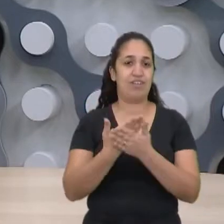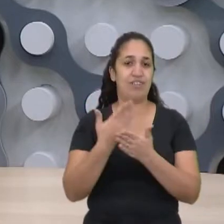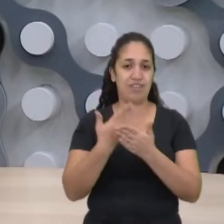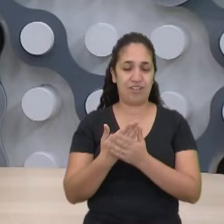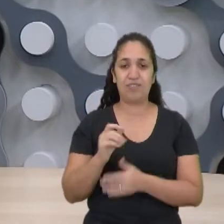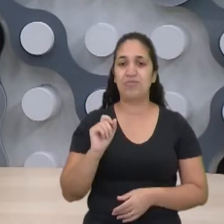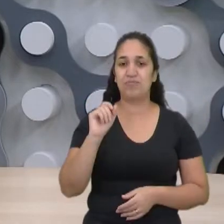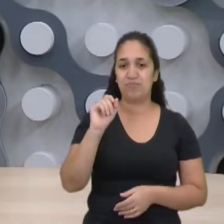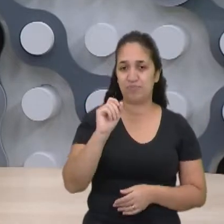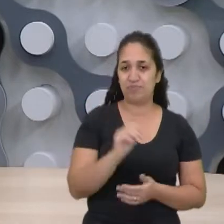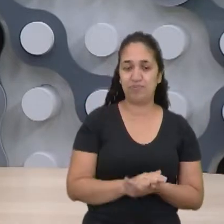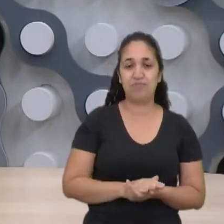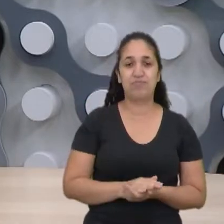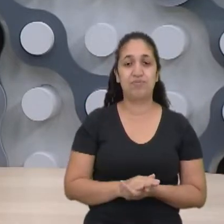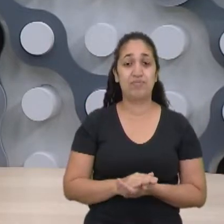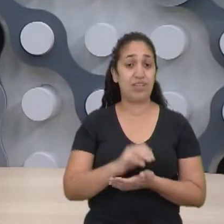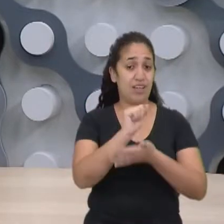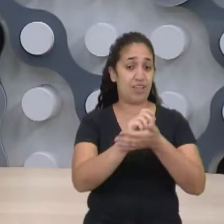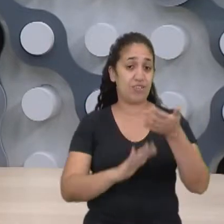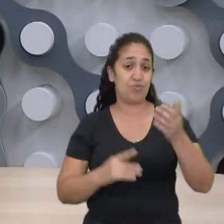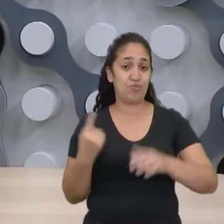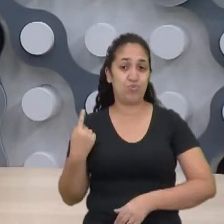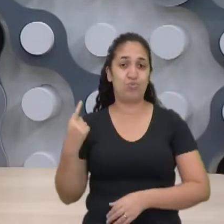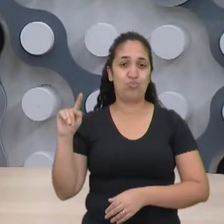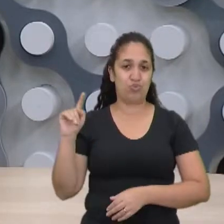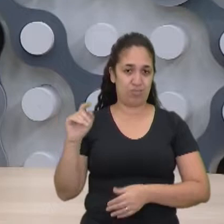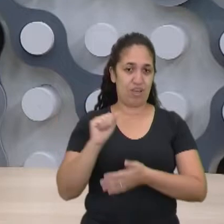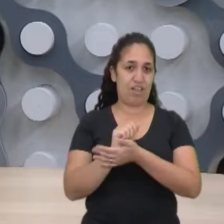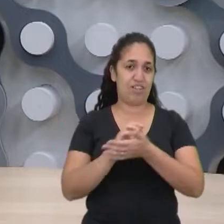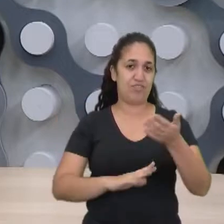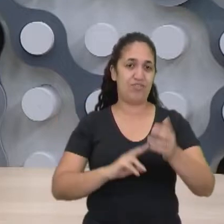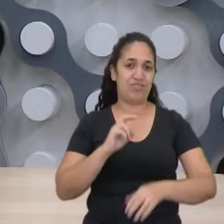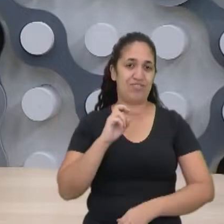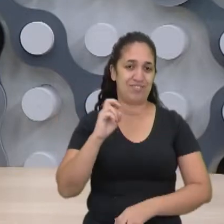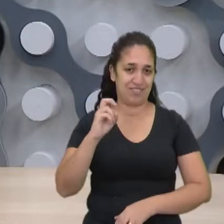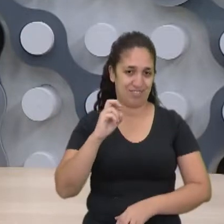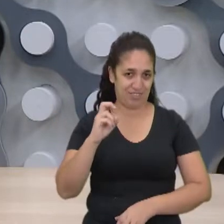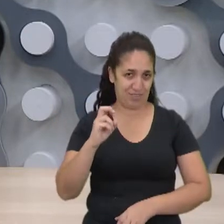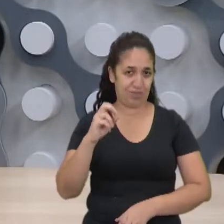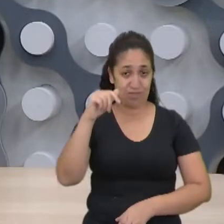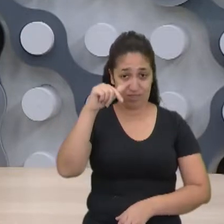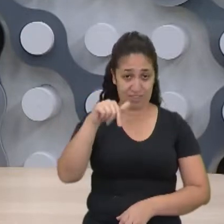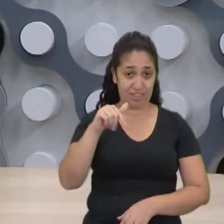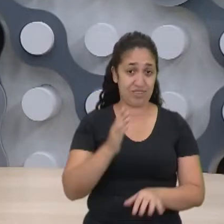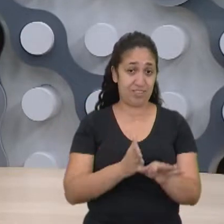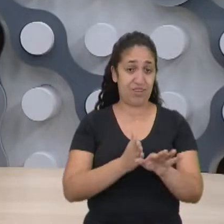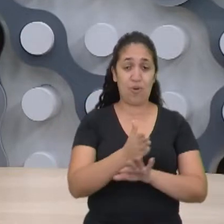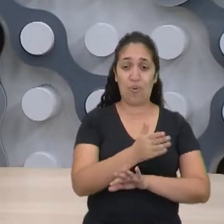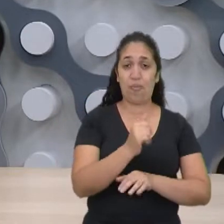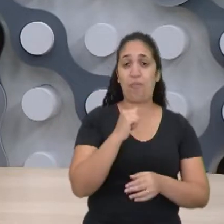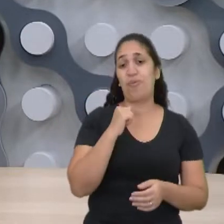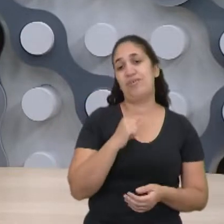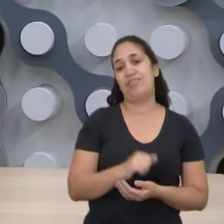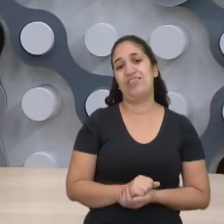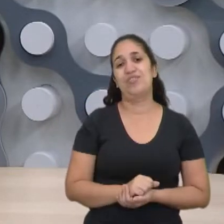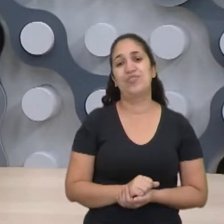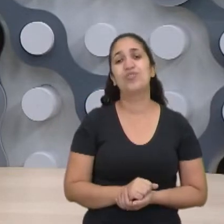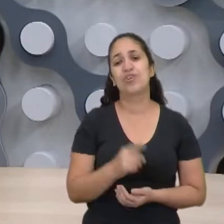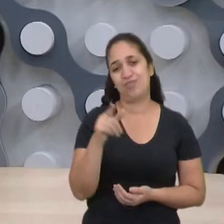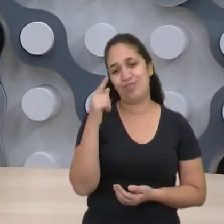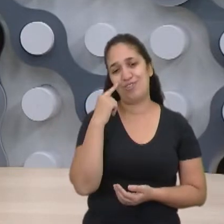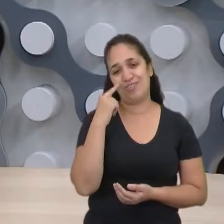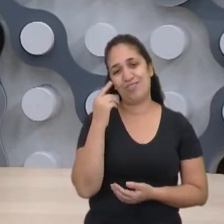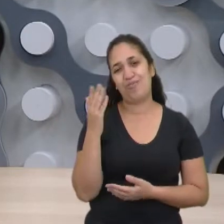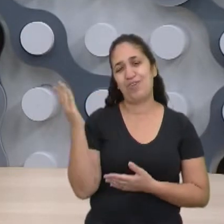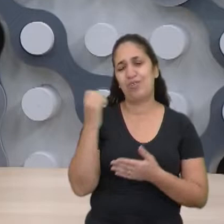aí na última atividade aí, que é a atividade 5, deste componente 3 aí, que vocês estão vendo